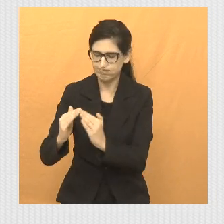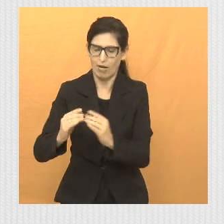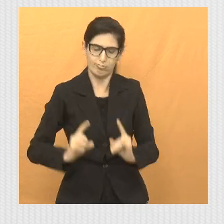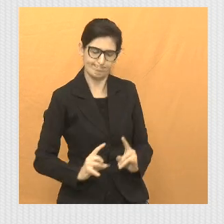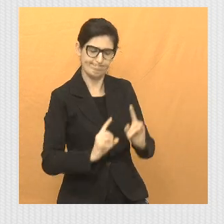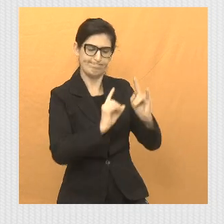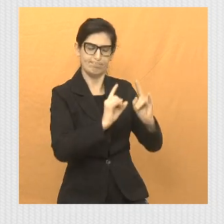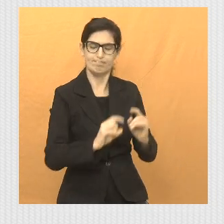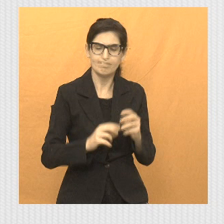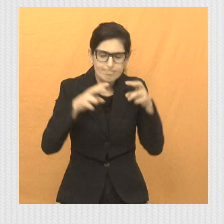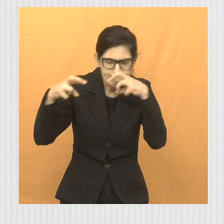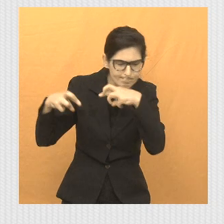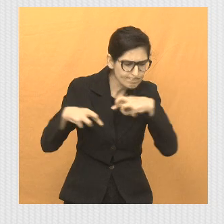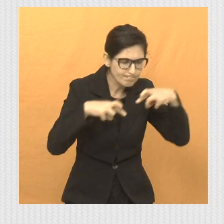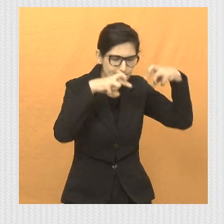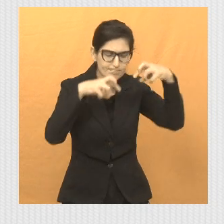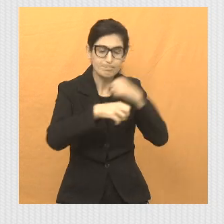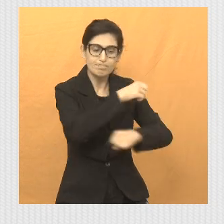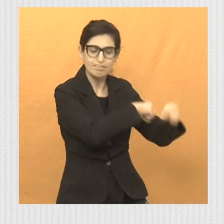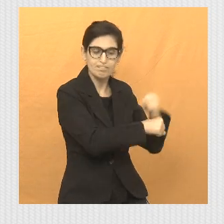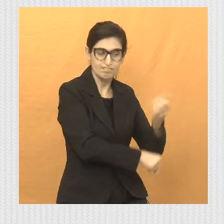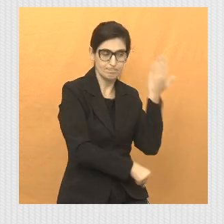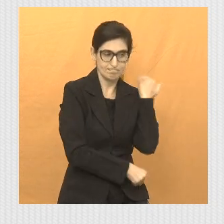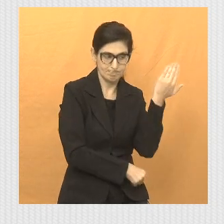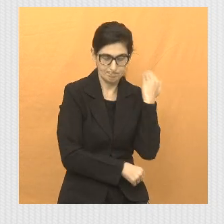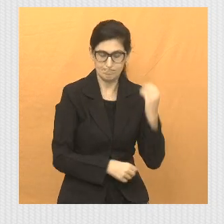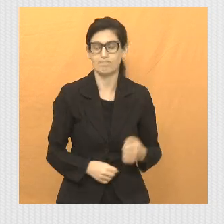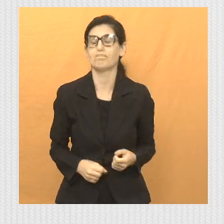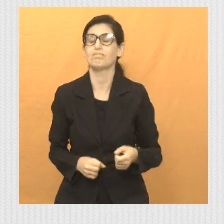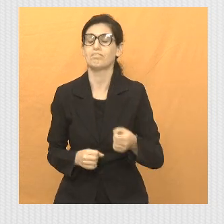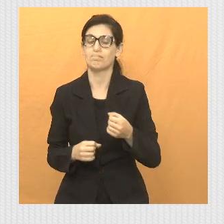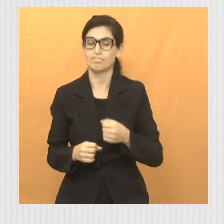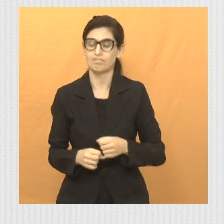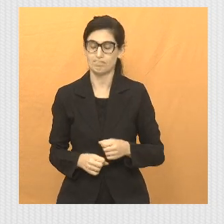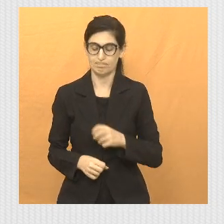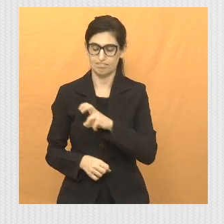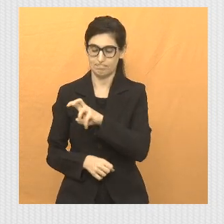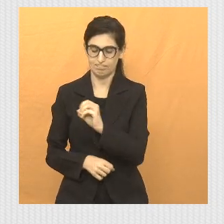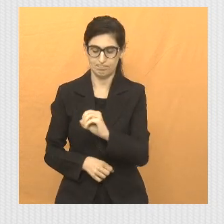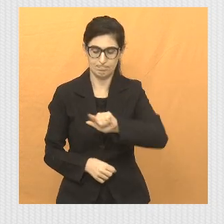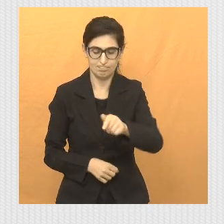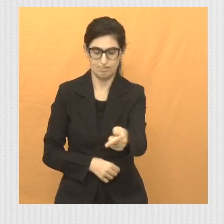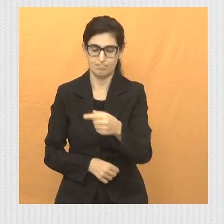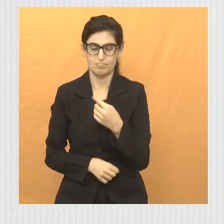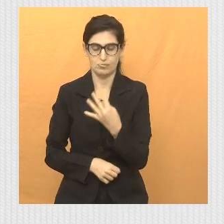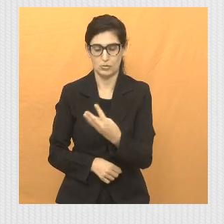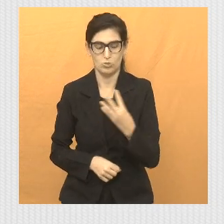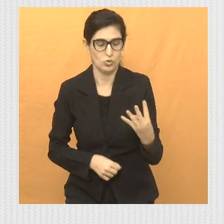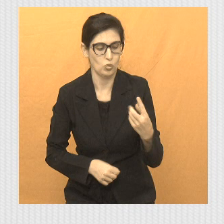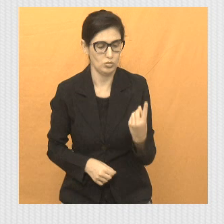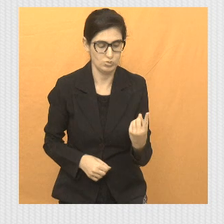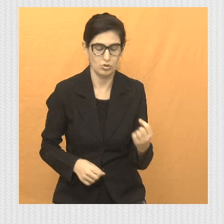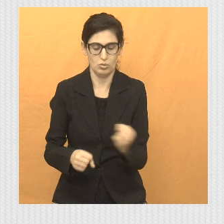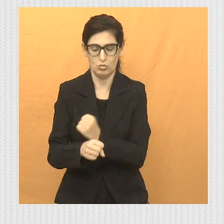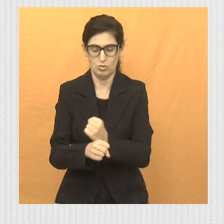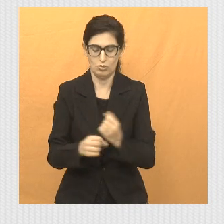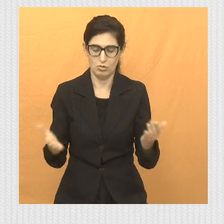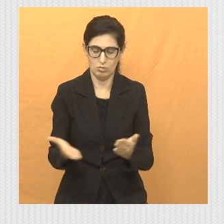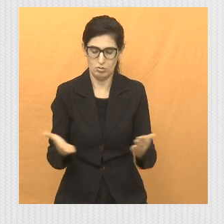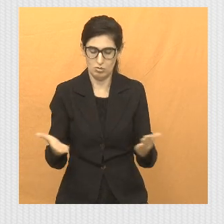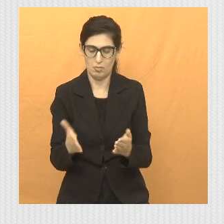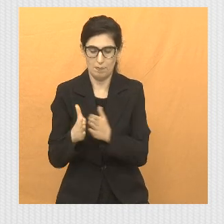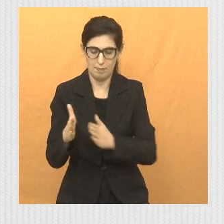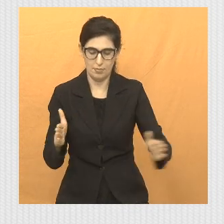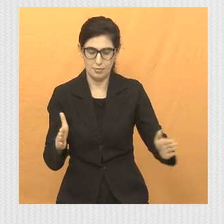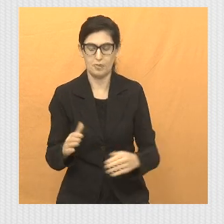2018 finalizou com o primeiro quadrimestre com 50.441 e 2019, no mesmo período,